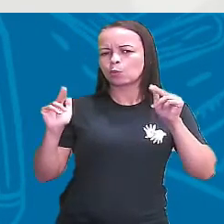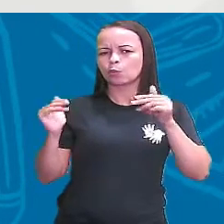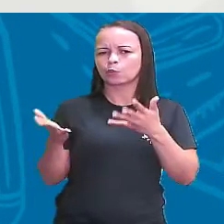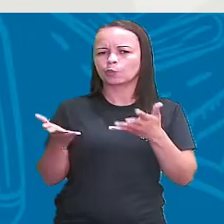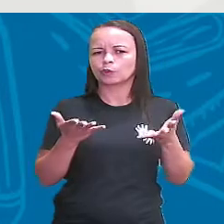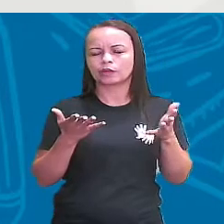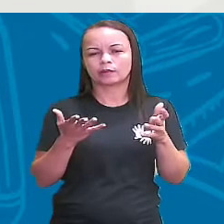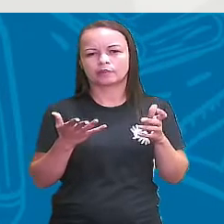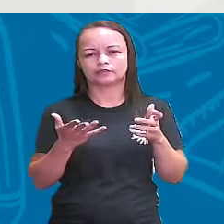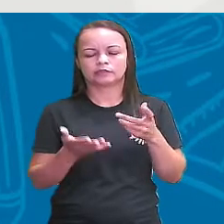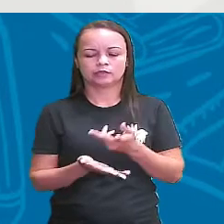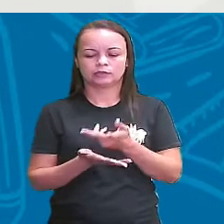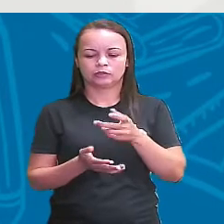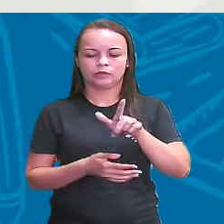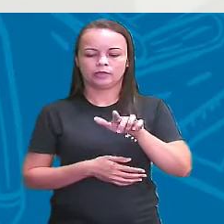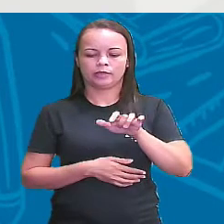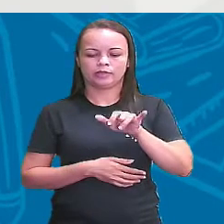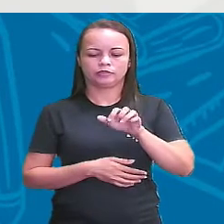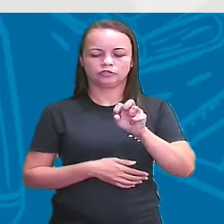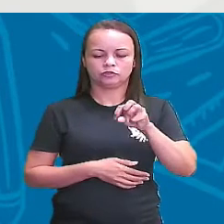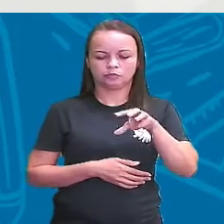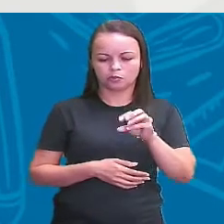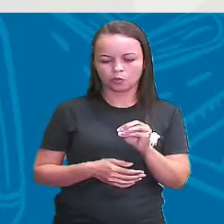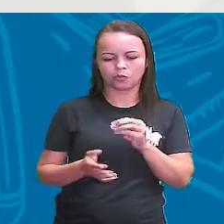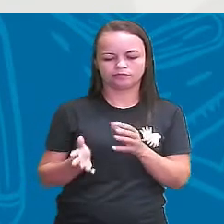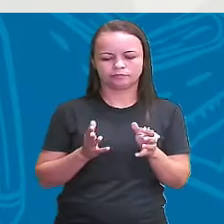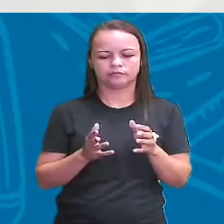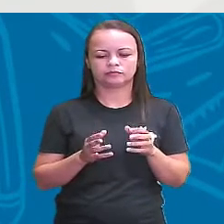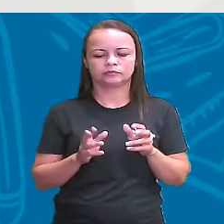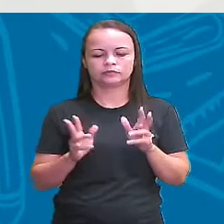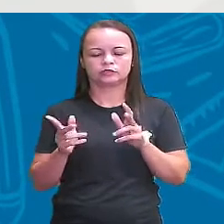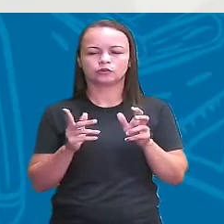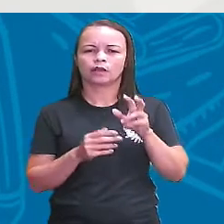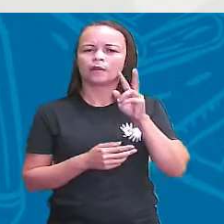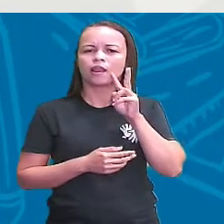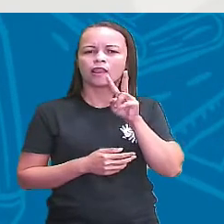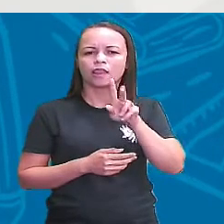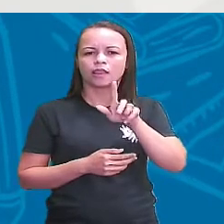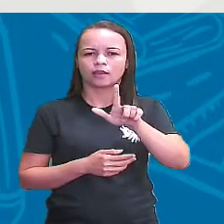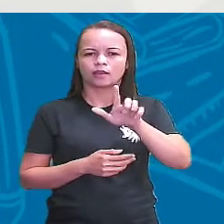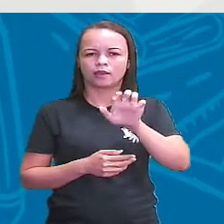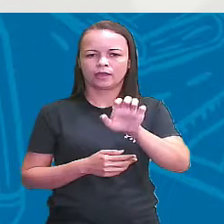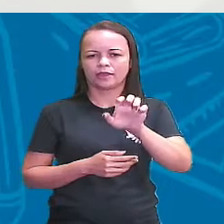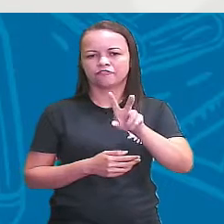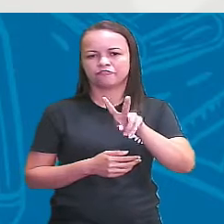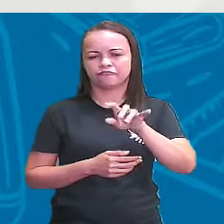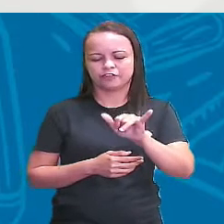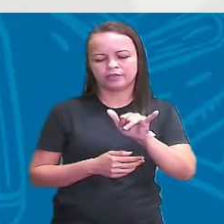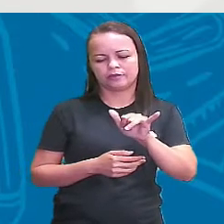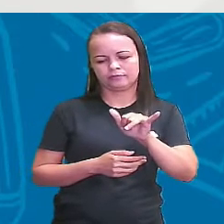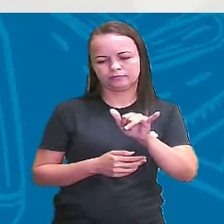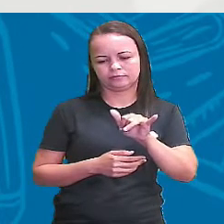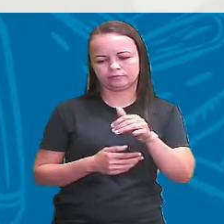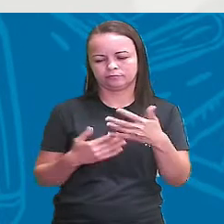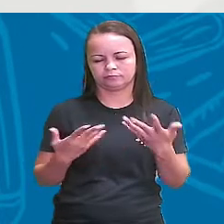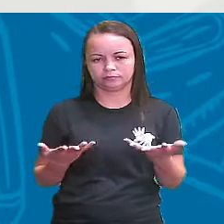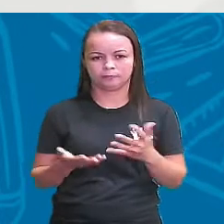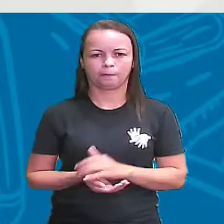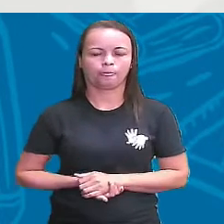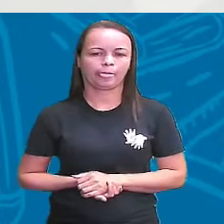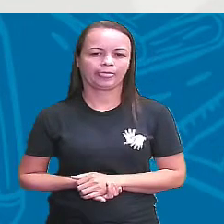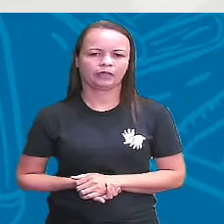é que acontece no leísmo? Nunca mais le vi tocando la guitarra.